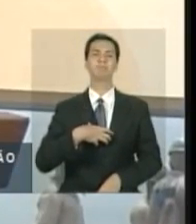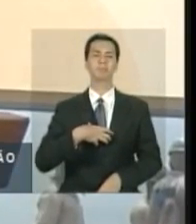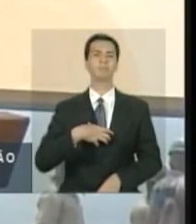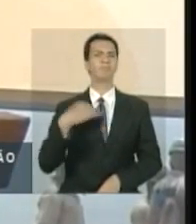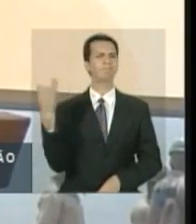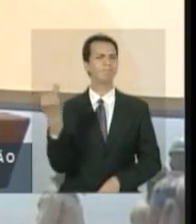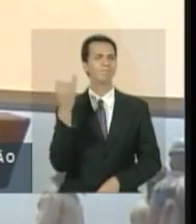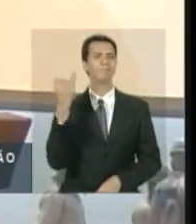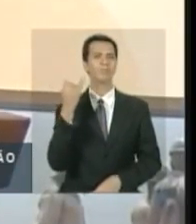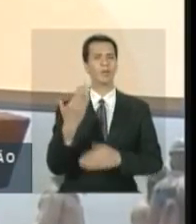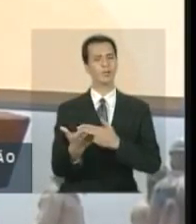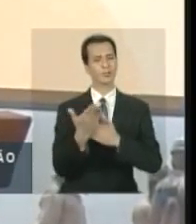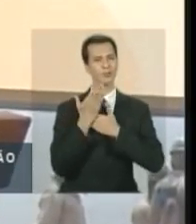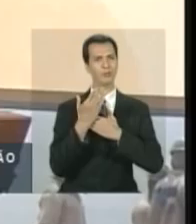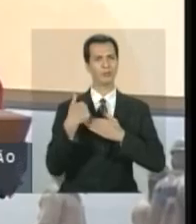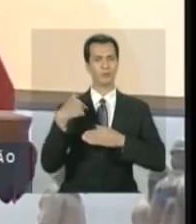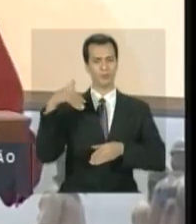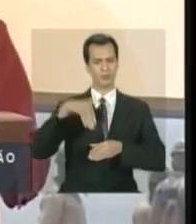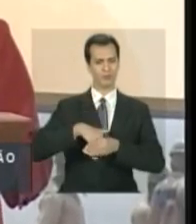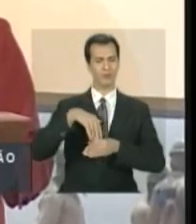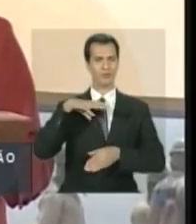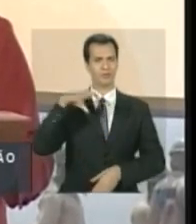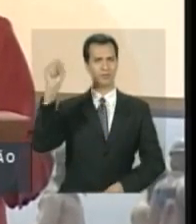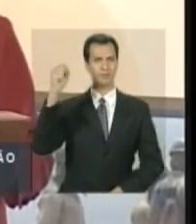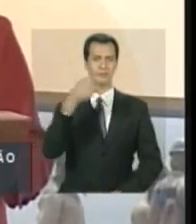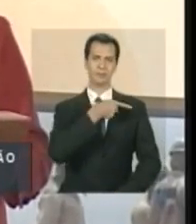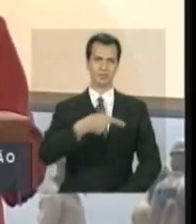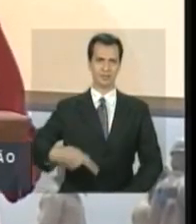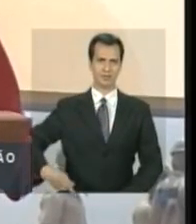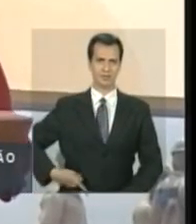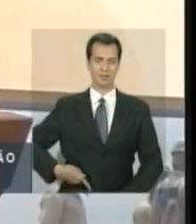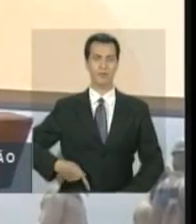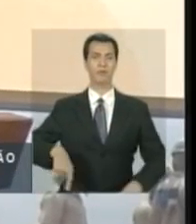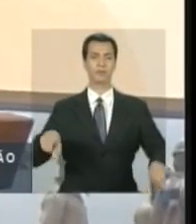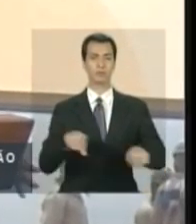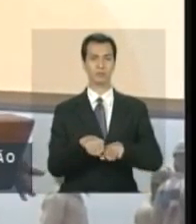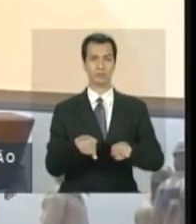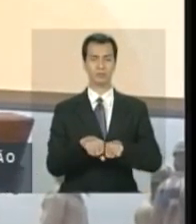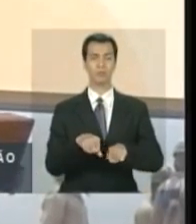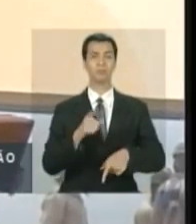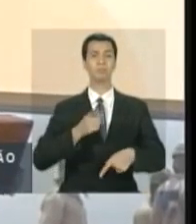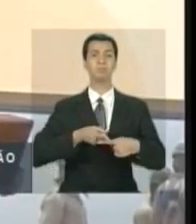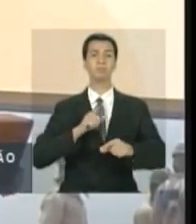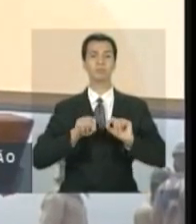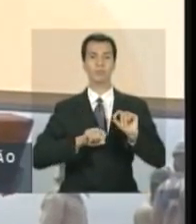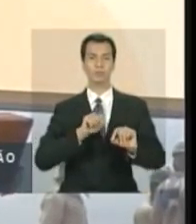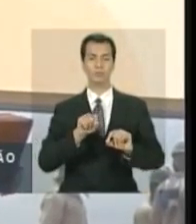à presidenta, como porque eu me sinto